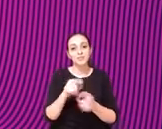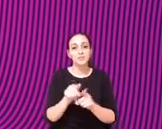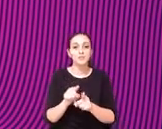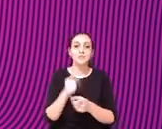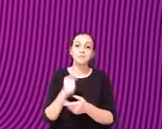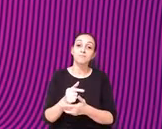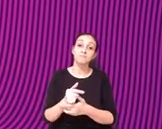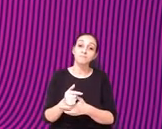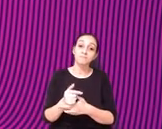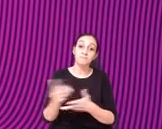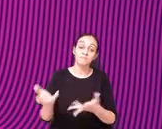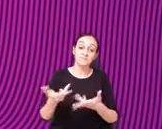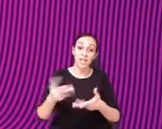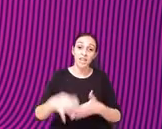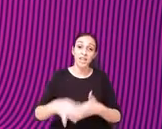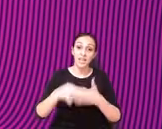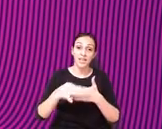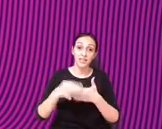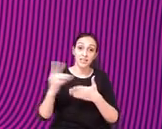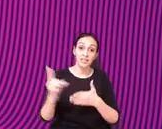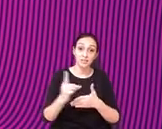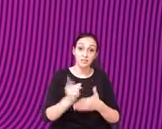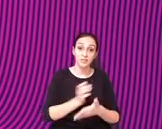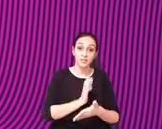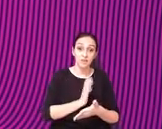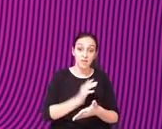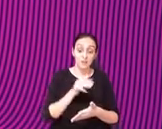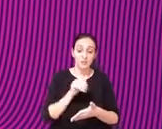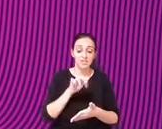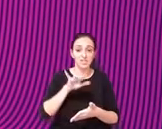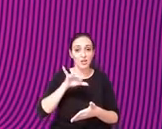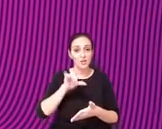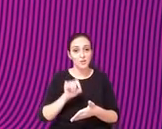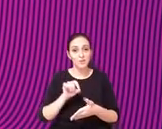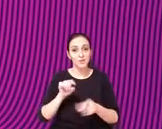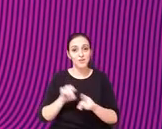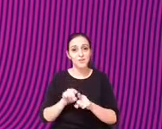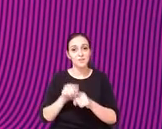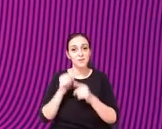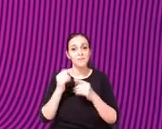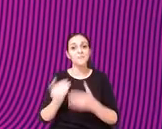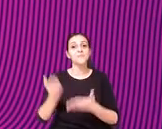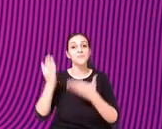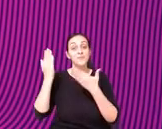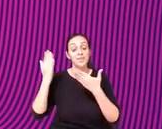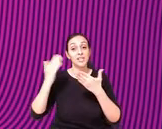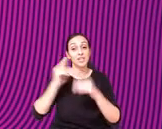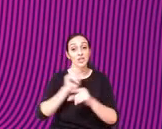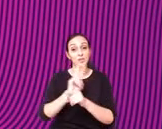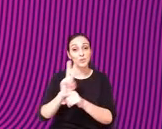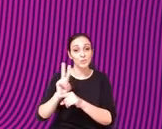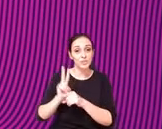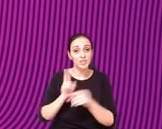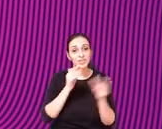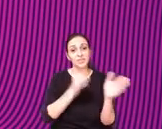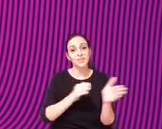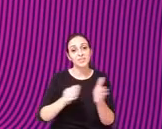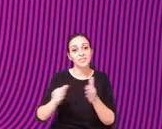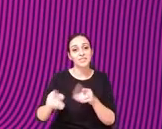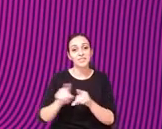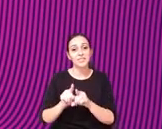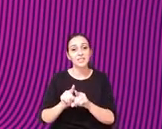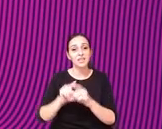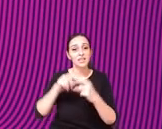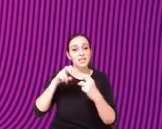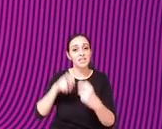um grande líder da insuficiência cardíaca, o Dr. Marcelo Montera. Ele que cuida e organiza a clínica de IC do